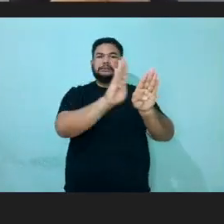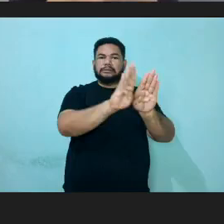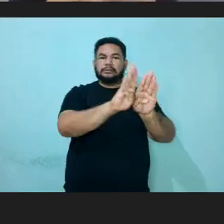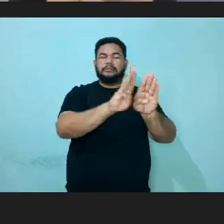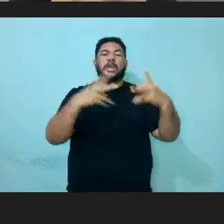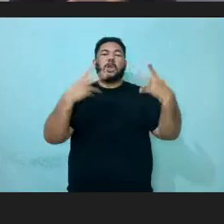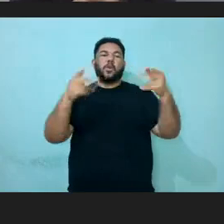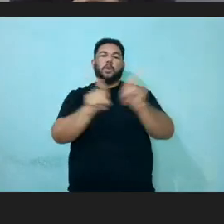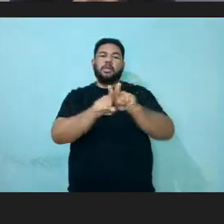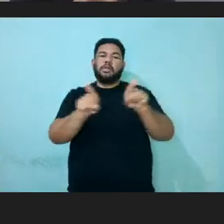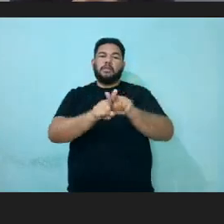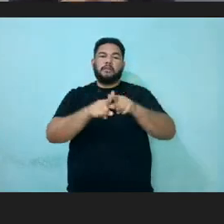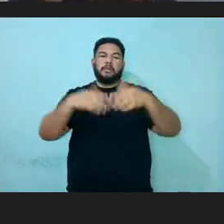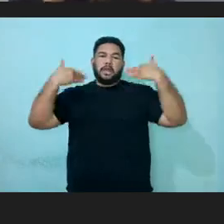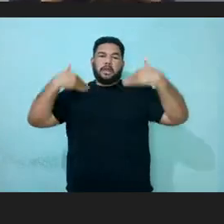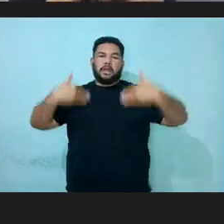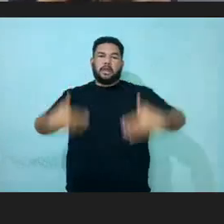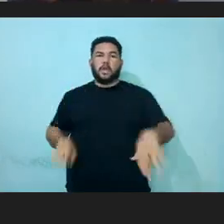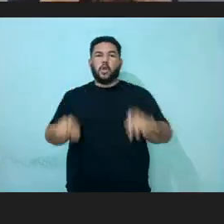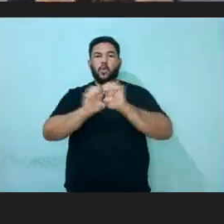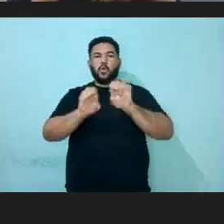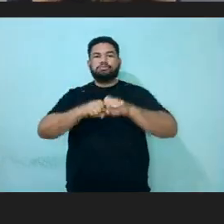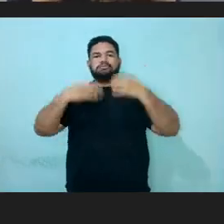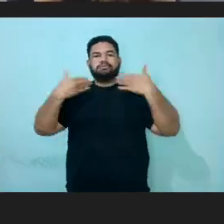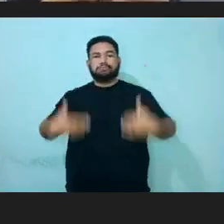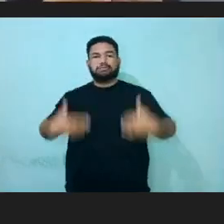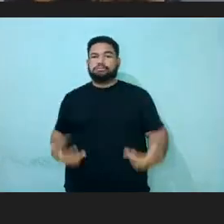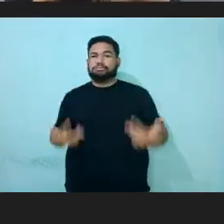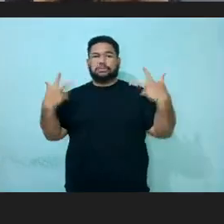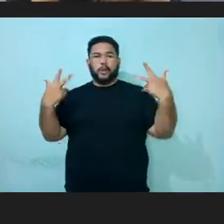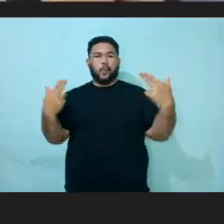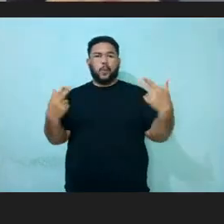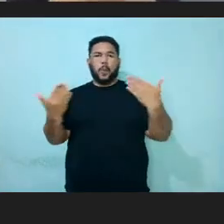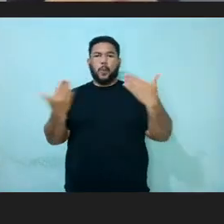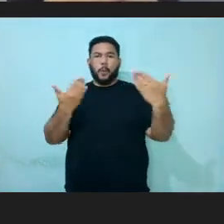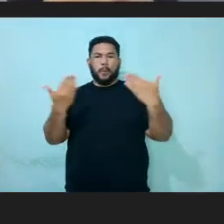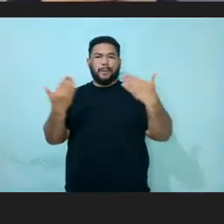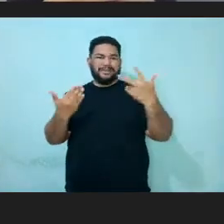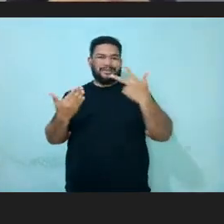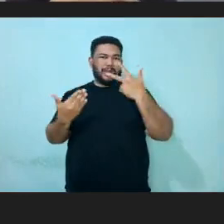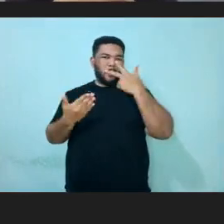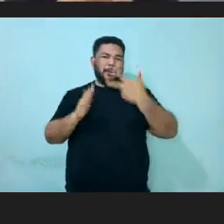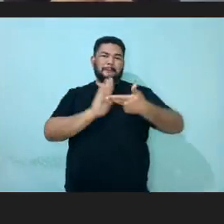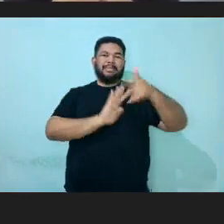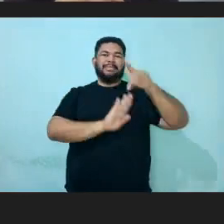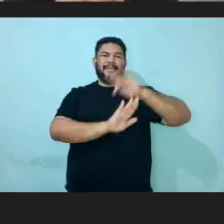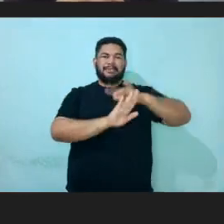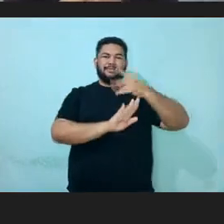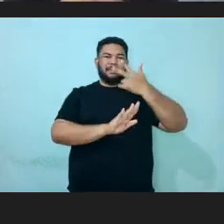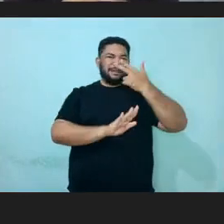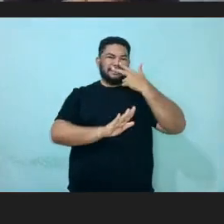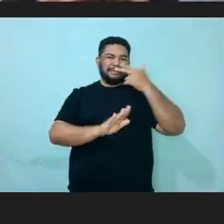a nossa estrutura óssea. Exatamente a mesma, como se fosse a mesma metáfora, tá?